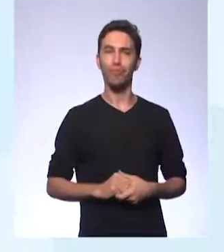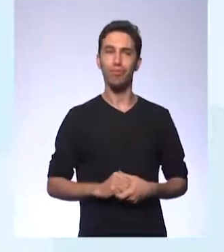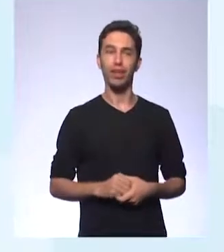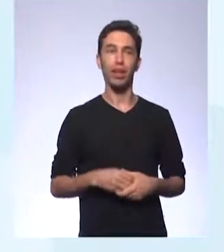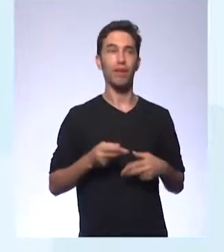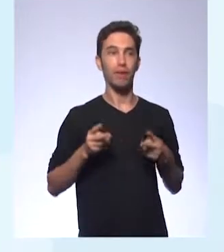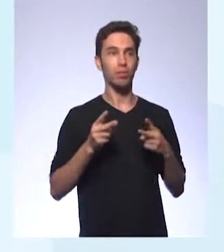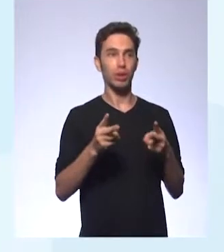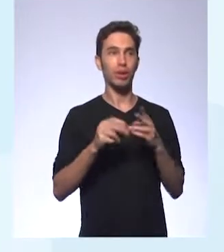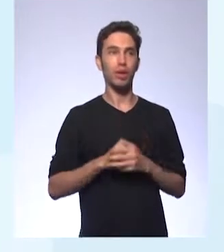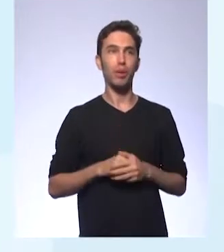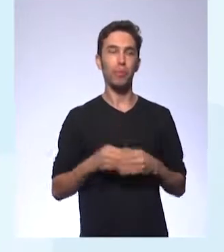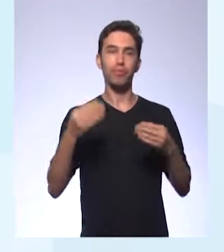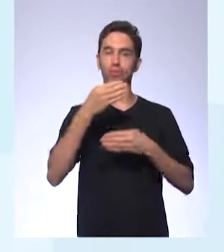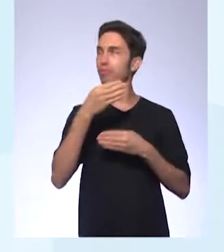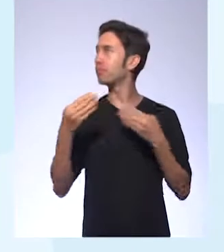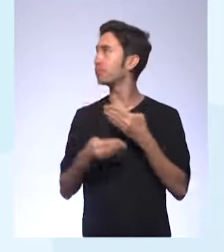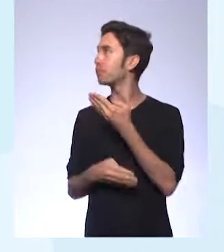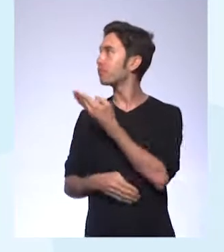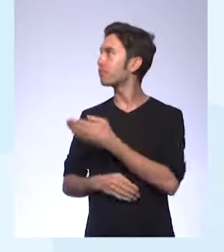Vamos lá, próxima tela.